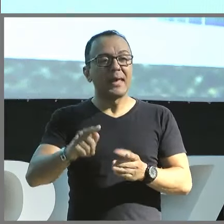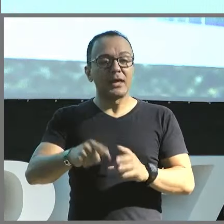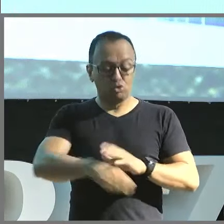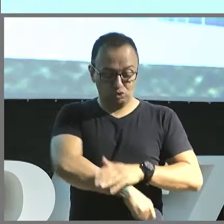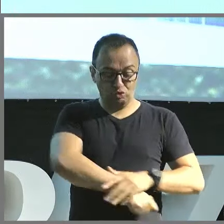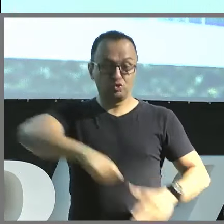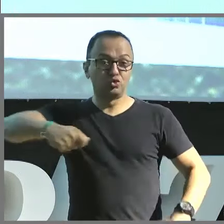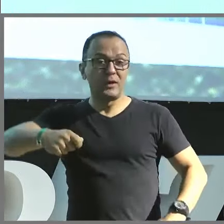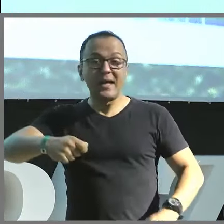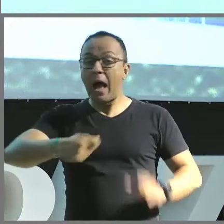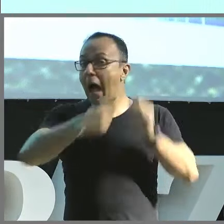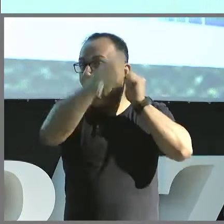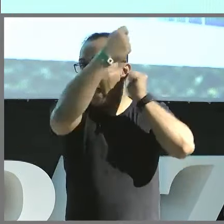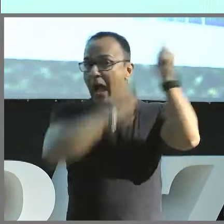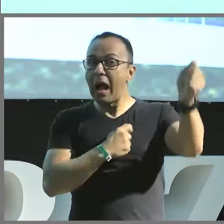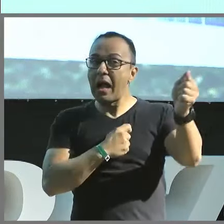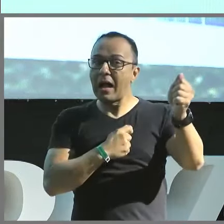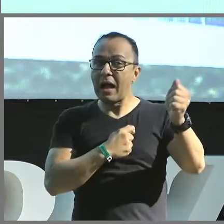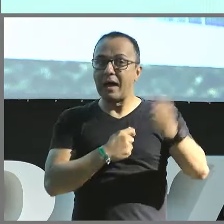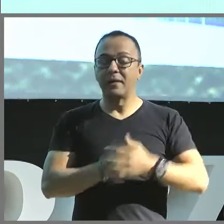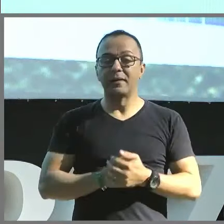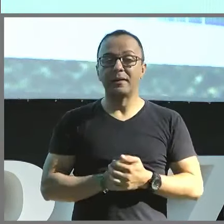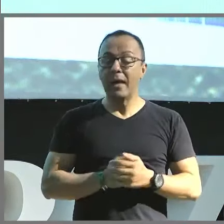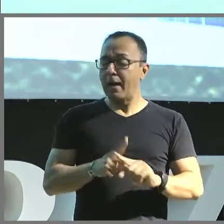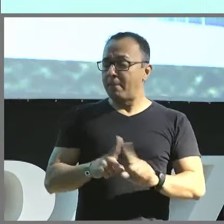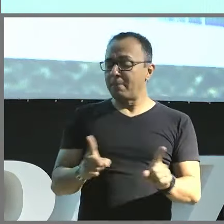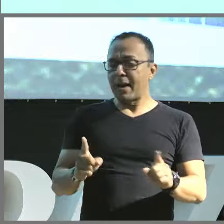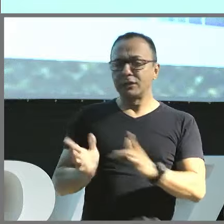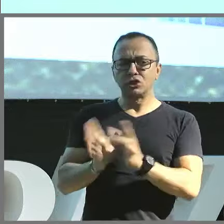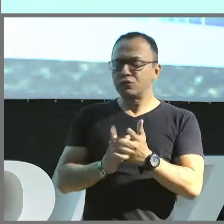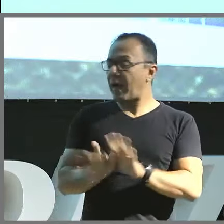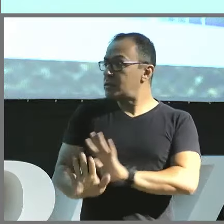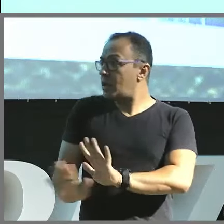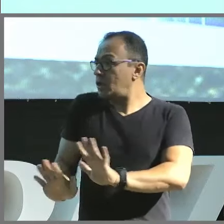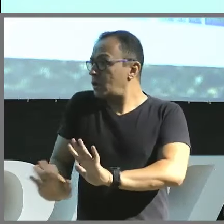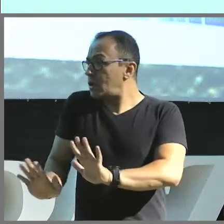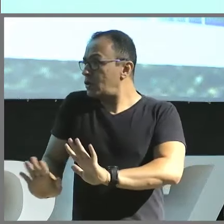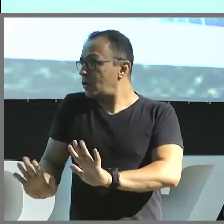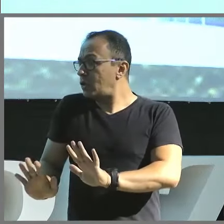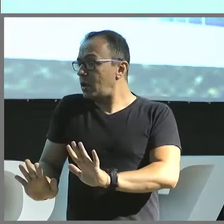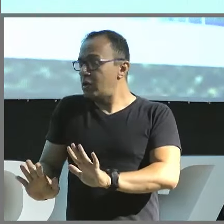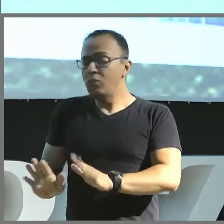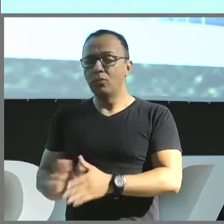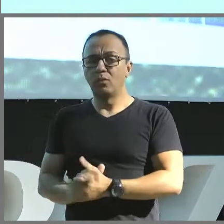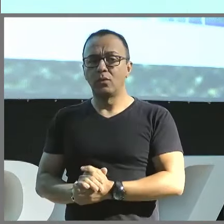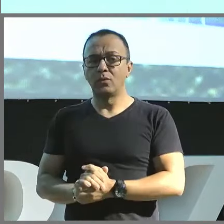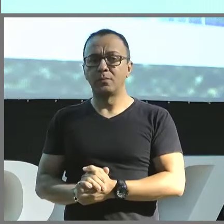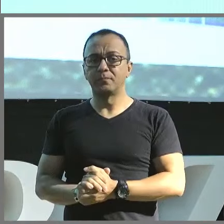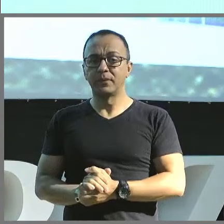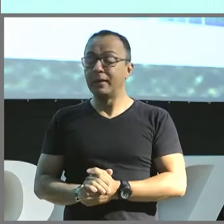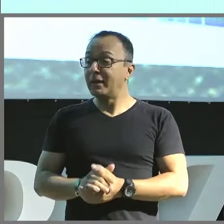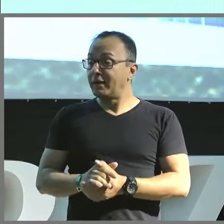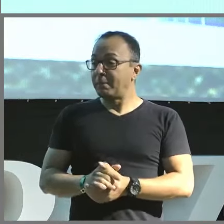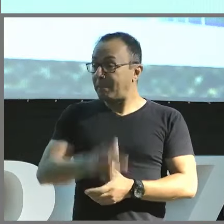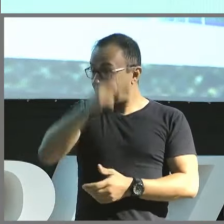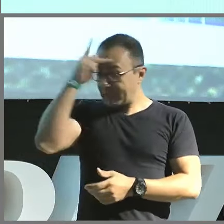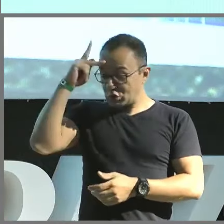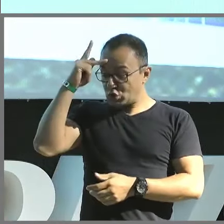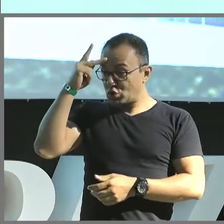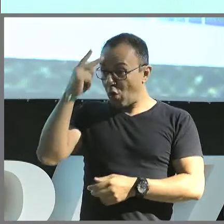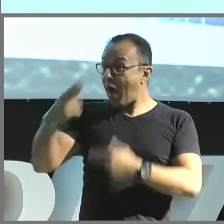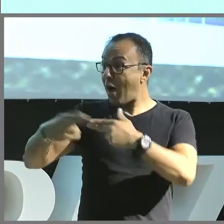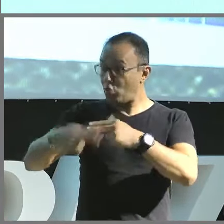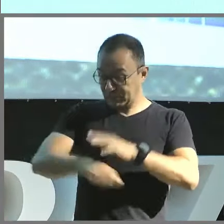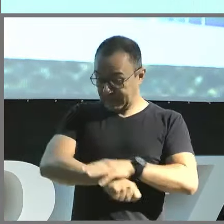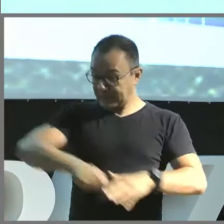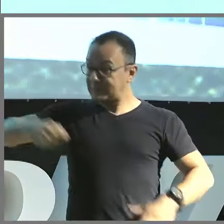no Horto das Oliveiras, ele não só admoesta Pedro, dizendo: aquele que usa da espada, pela